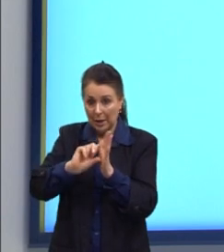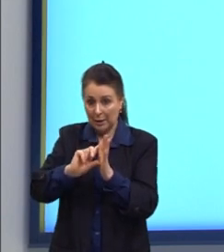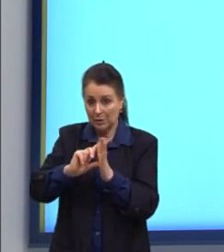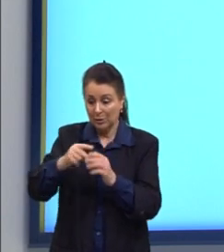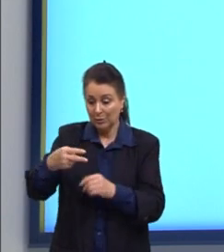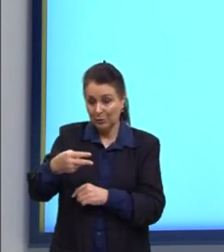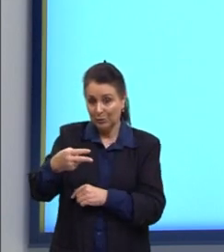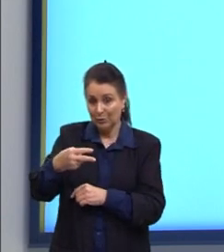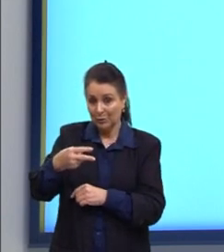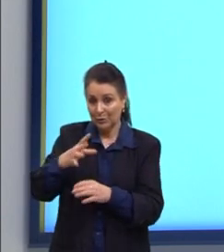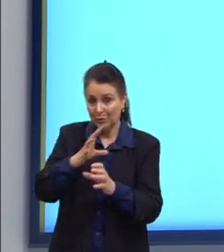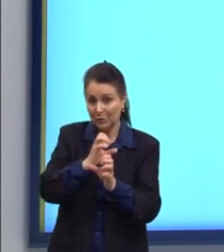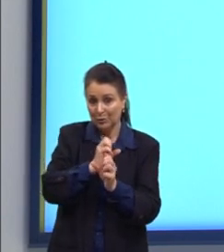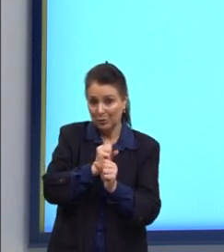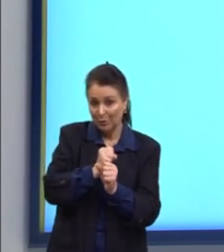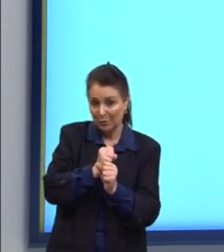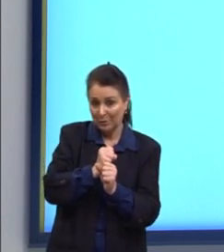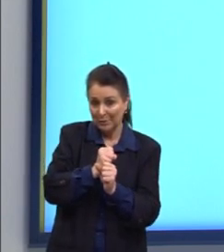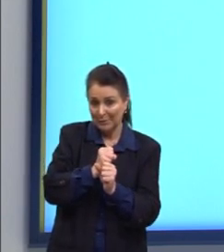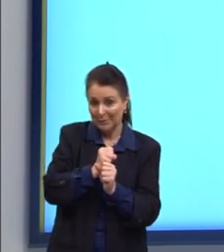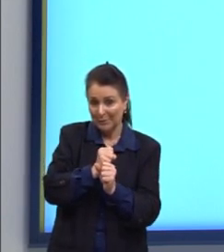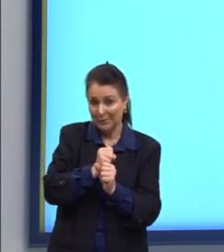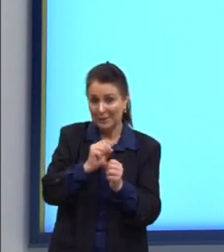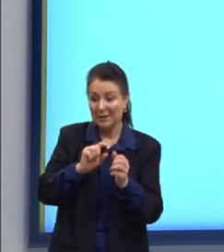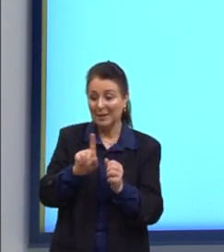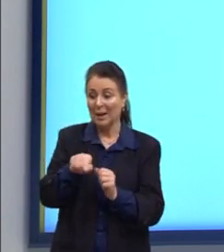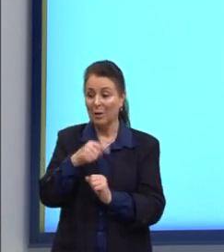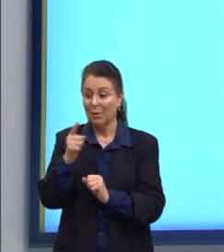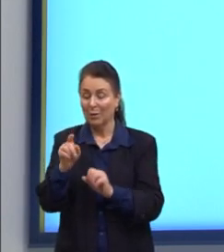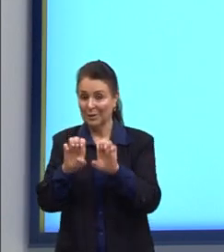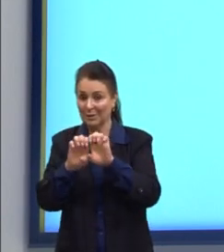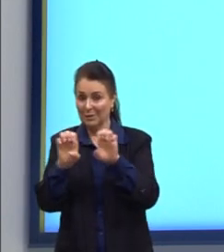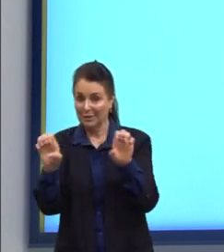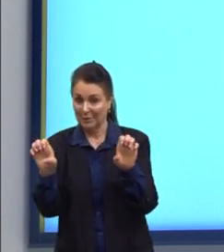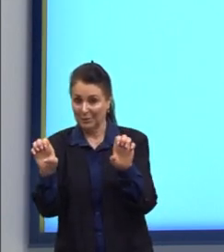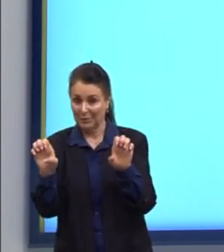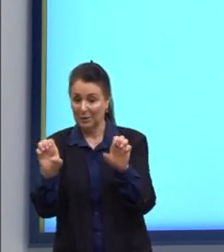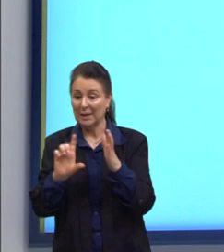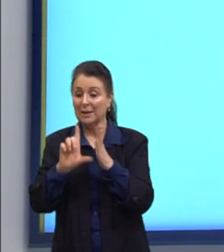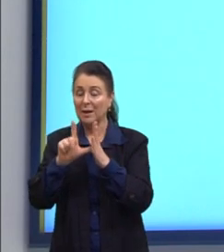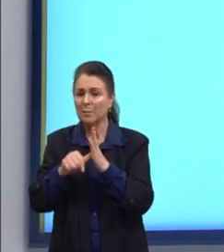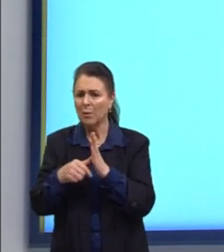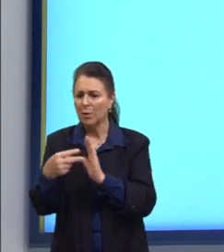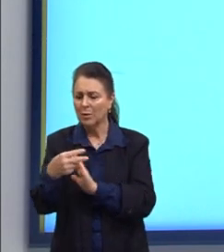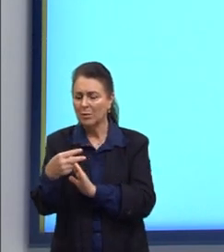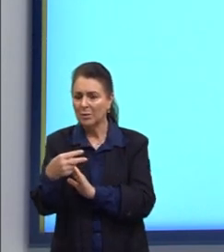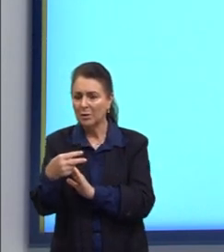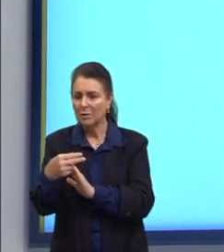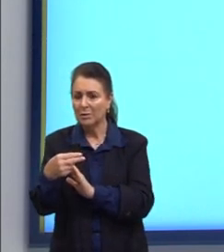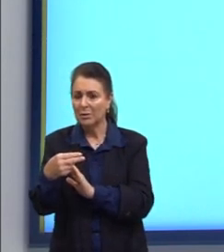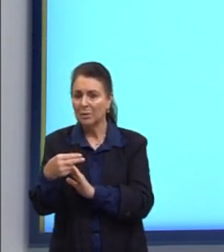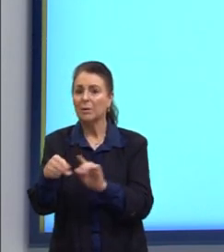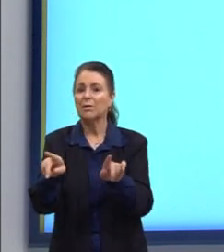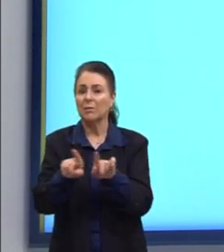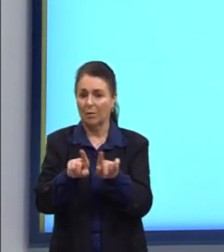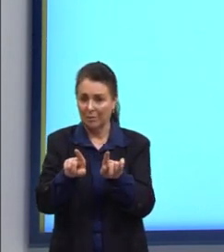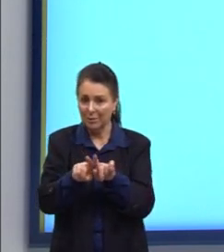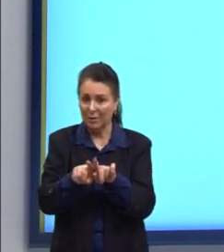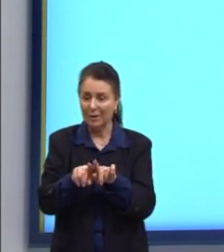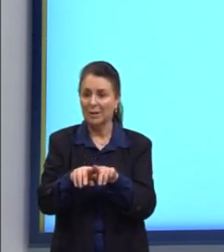eu somo com o que tá antes da igualdade na outra equação e o que tá depois da Igualdade também né então